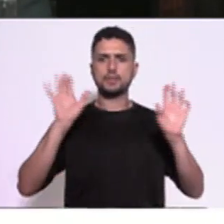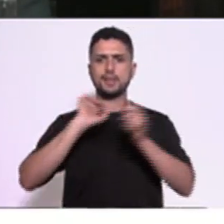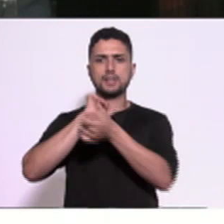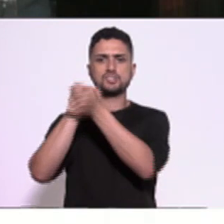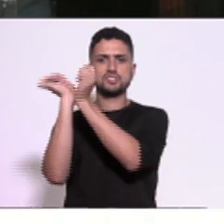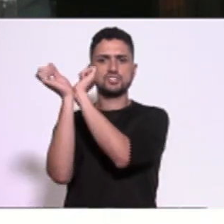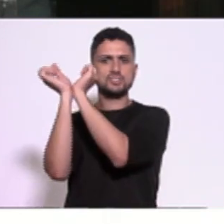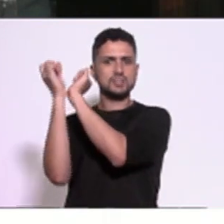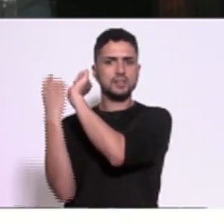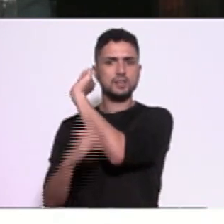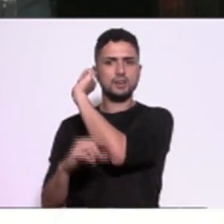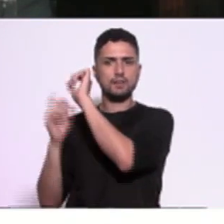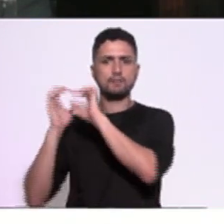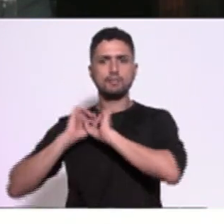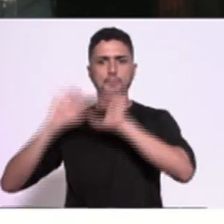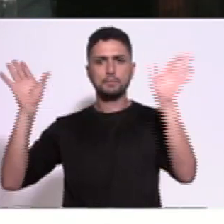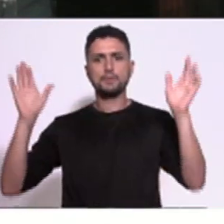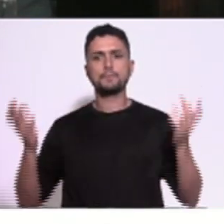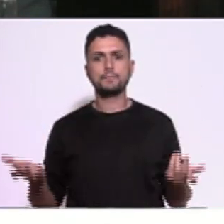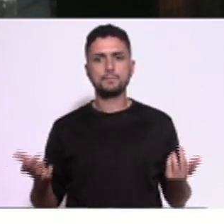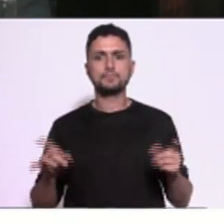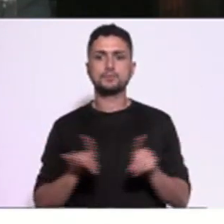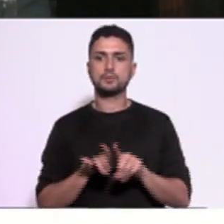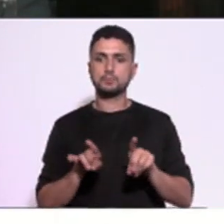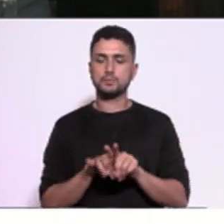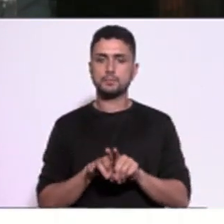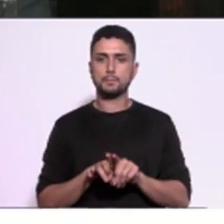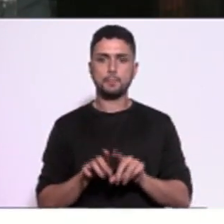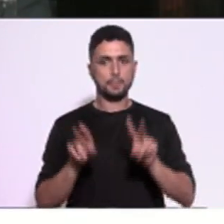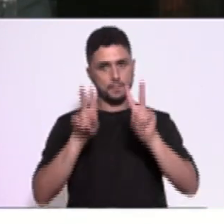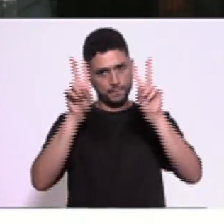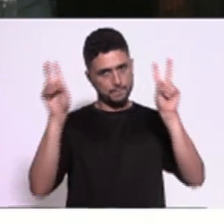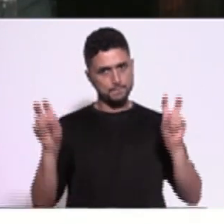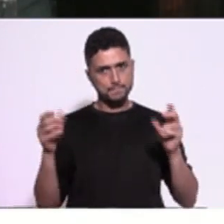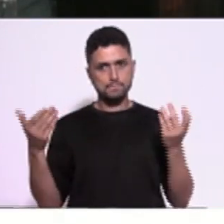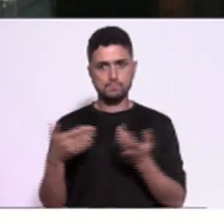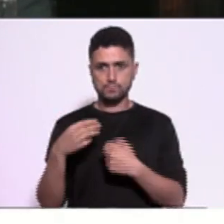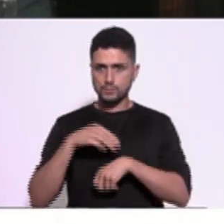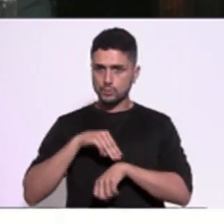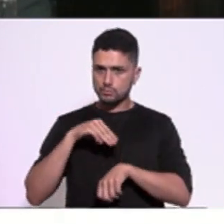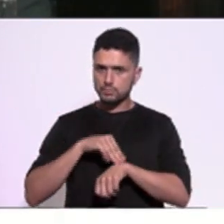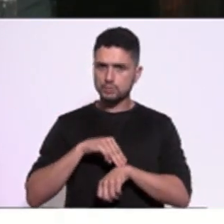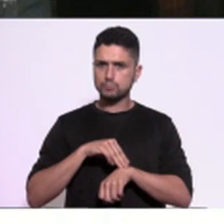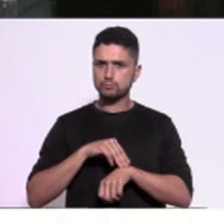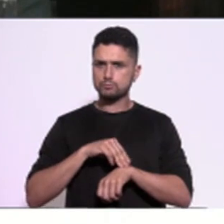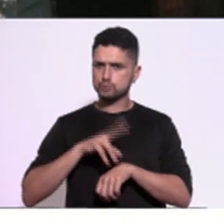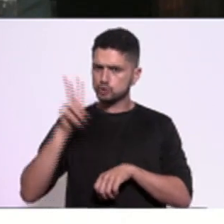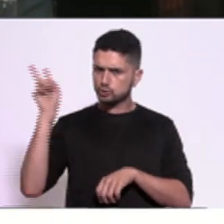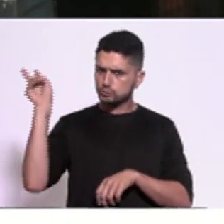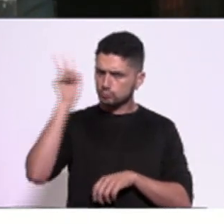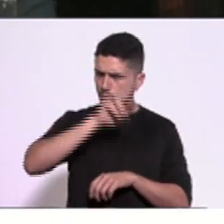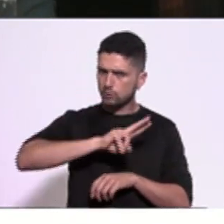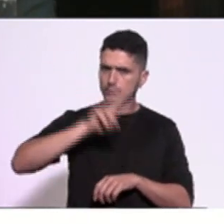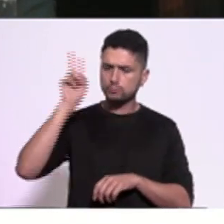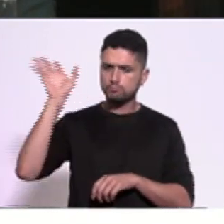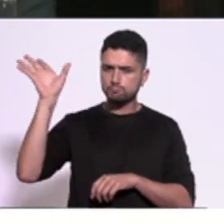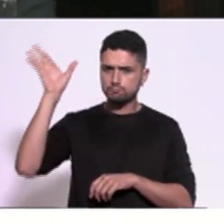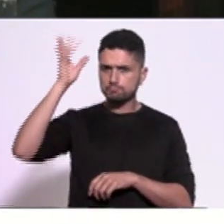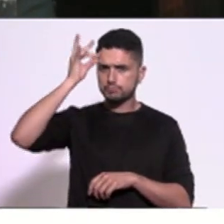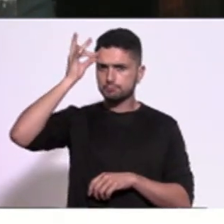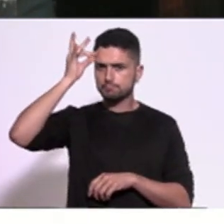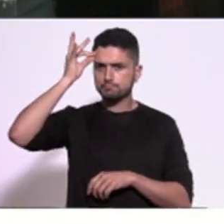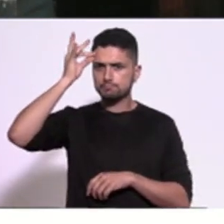escravos. Isso se consolidou com esse momento histórico da proclamação